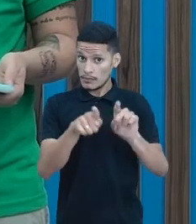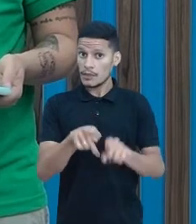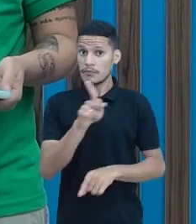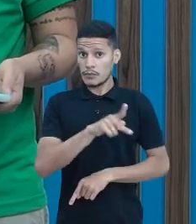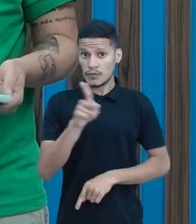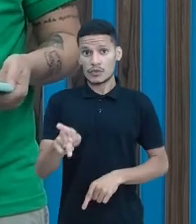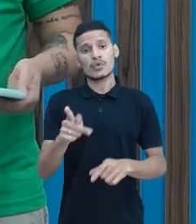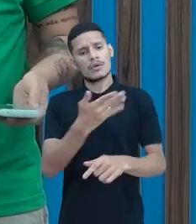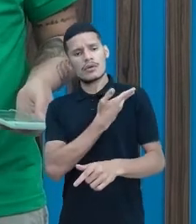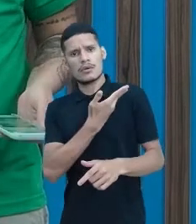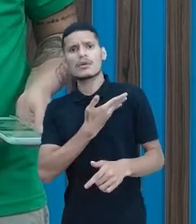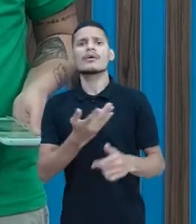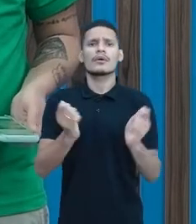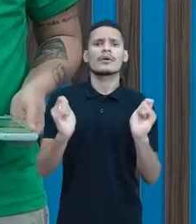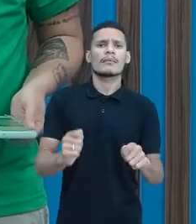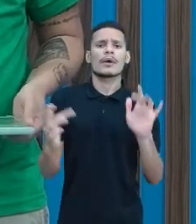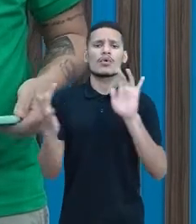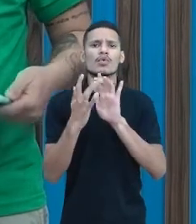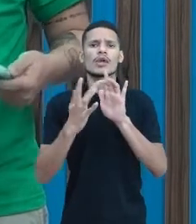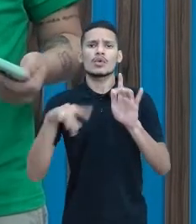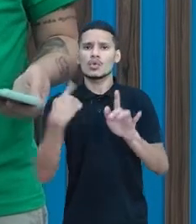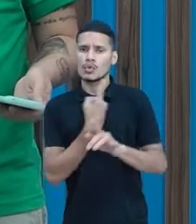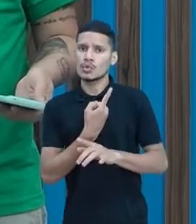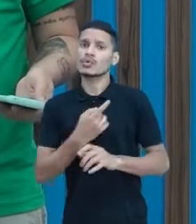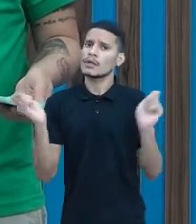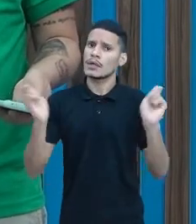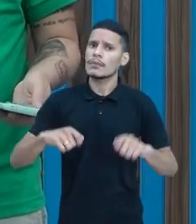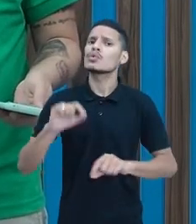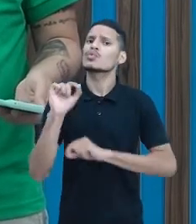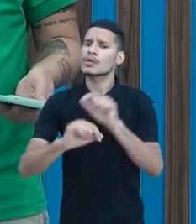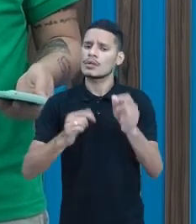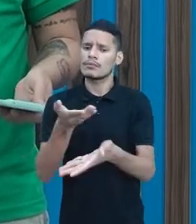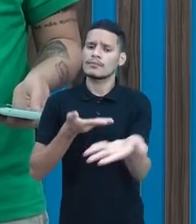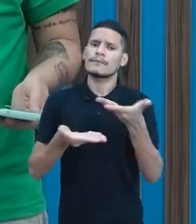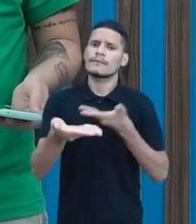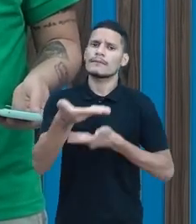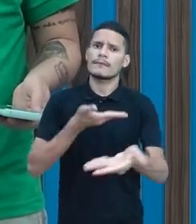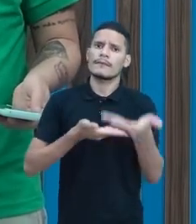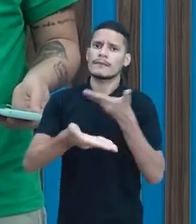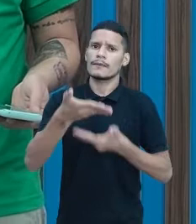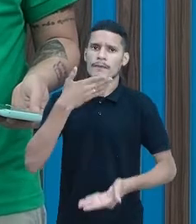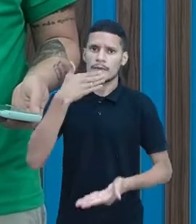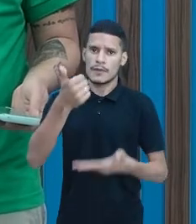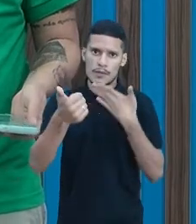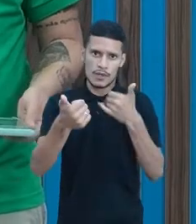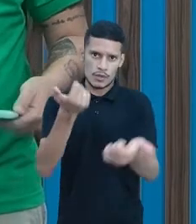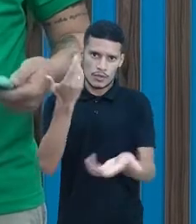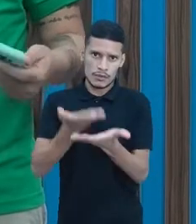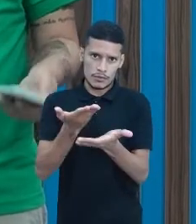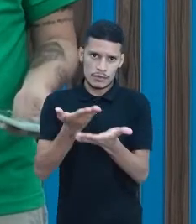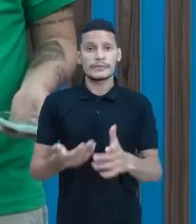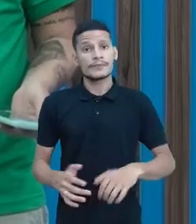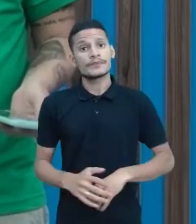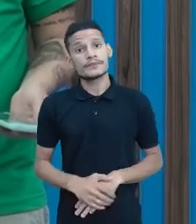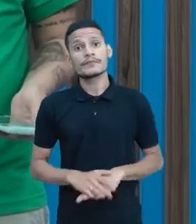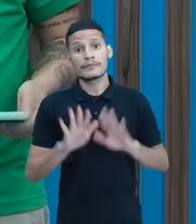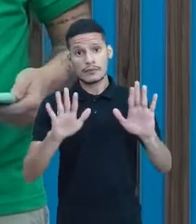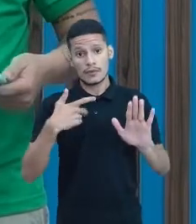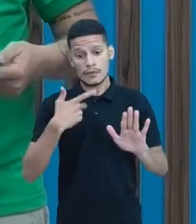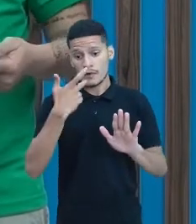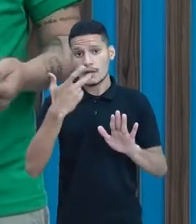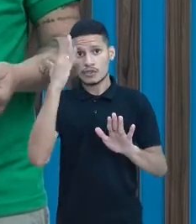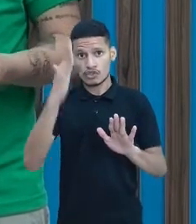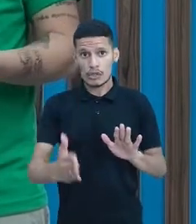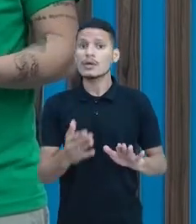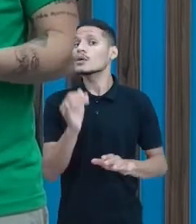professor, professora, entra em contato conosco para que a gente faça a aula cada vez melhor, tá certo? Então, como eu disse, a